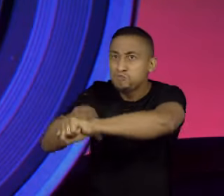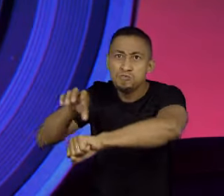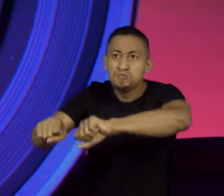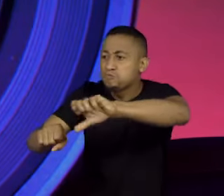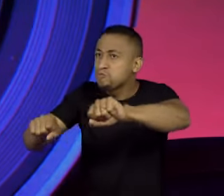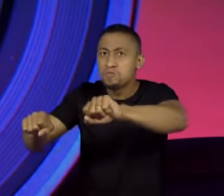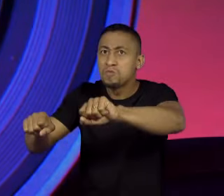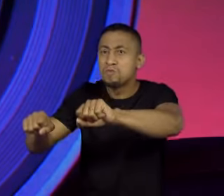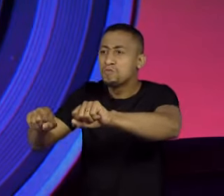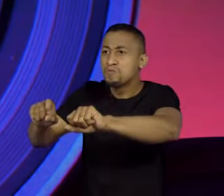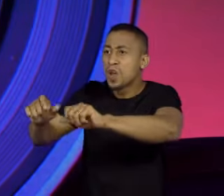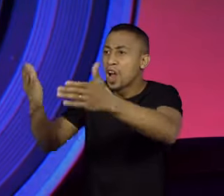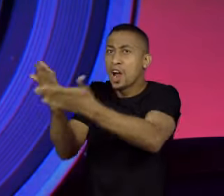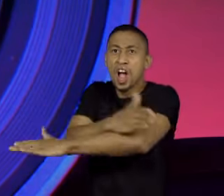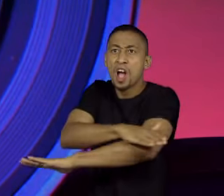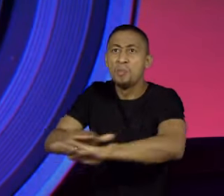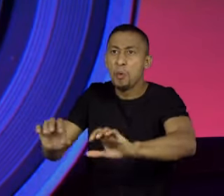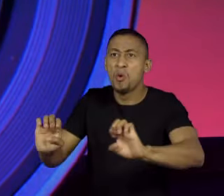fim trágico do evento.